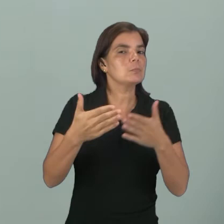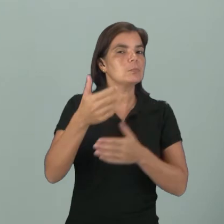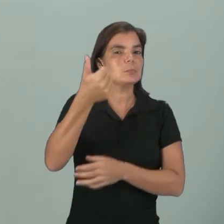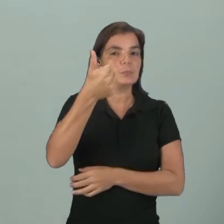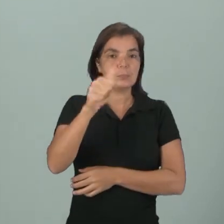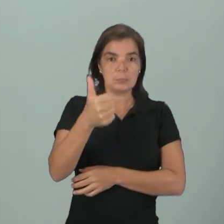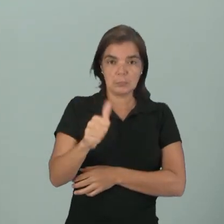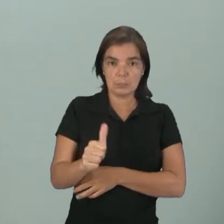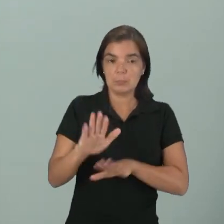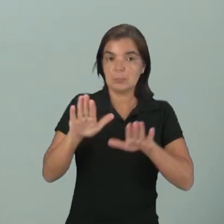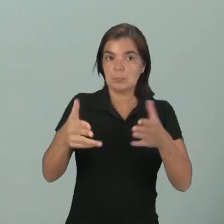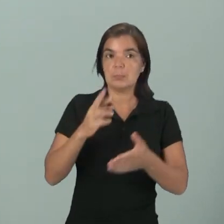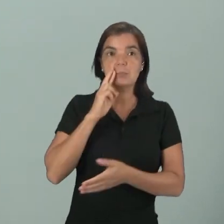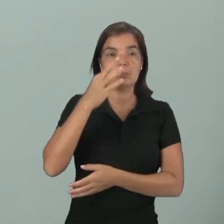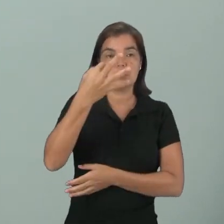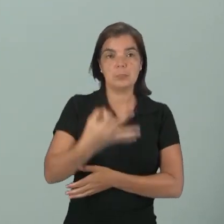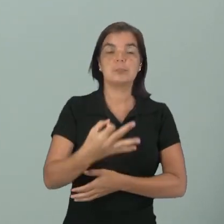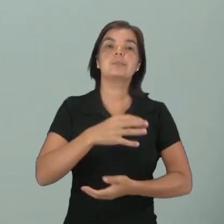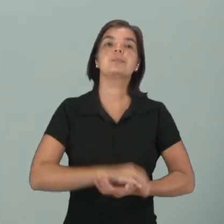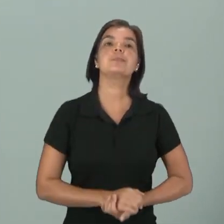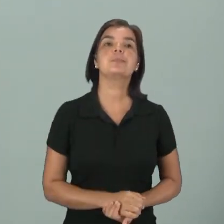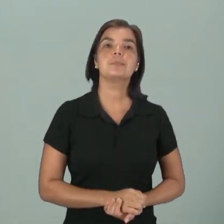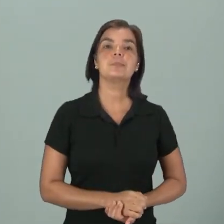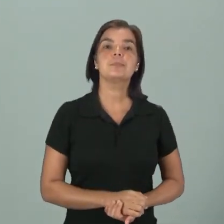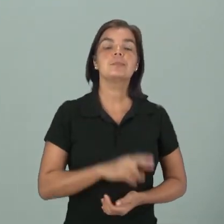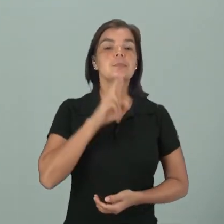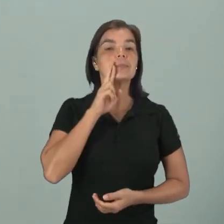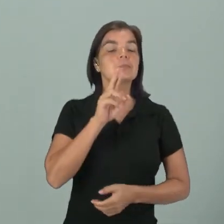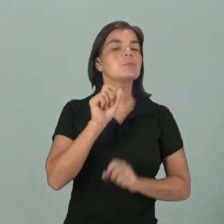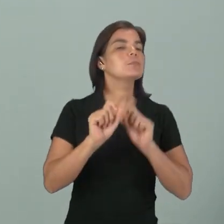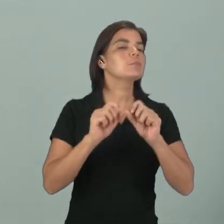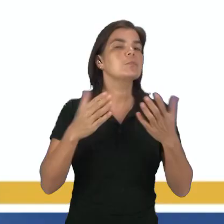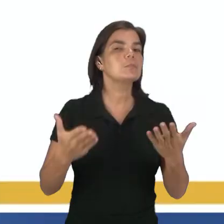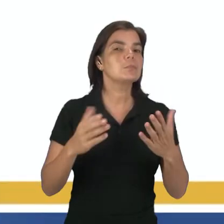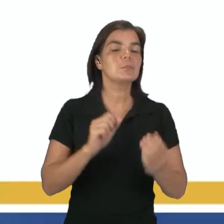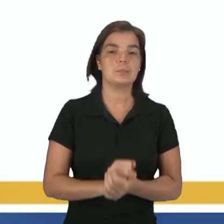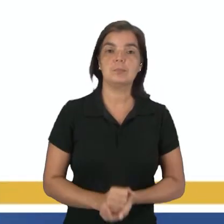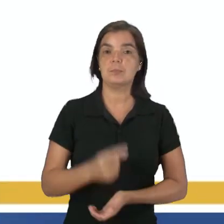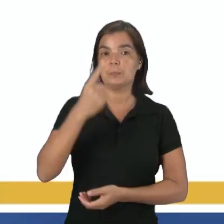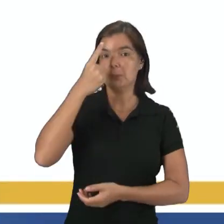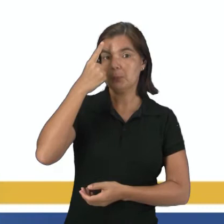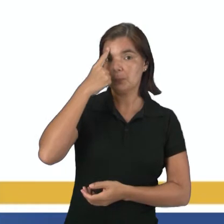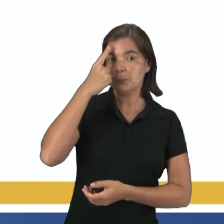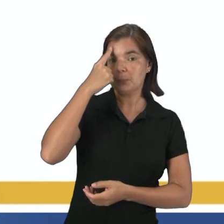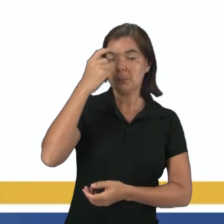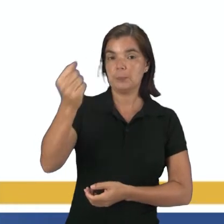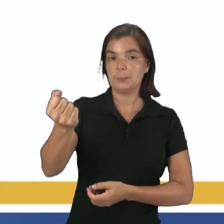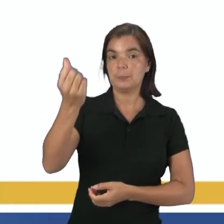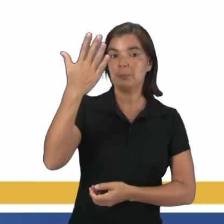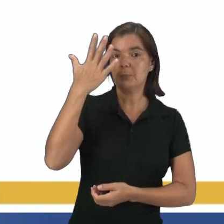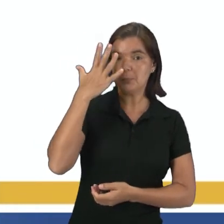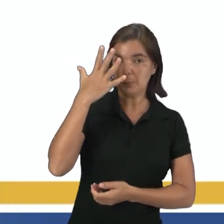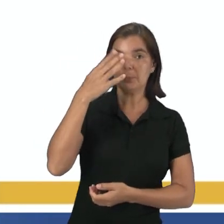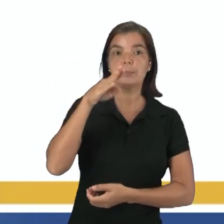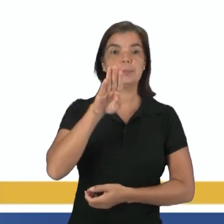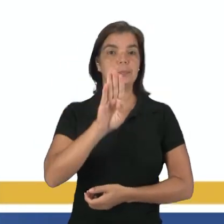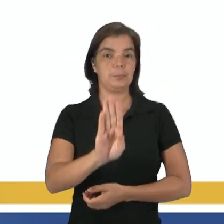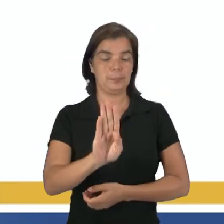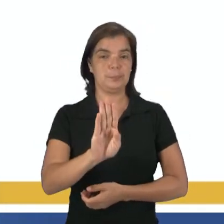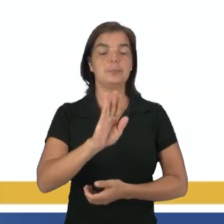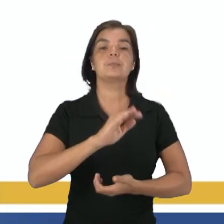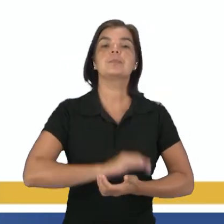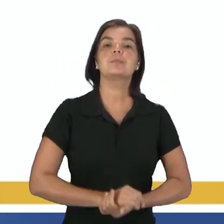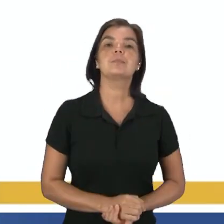verificar qual a alternativa correta. A alternativa correta está ilustrada na alternativa B,